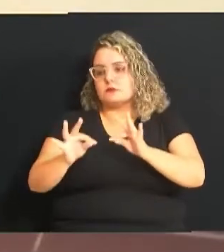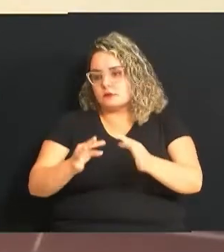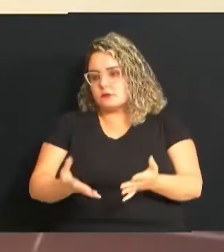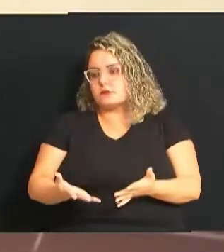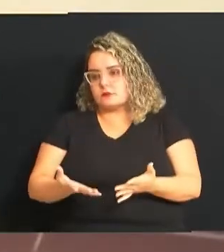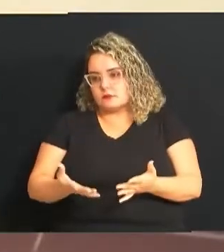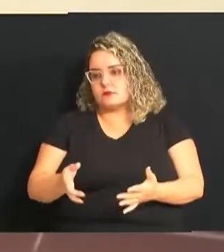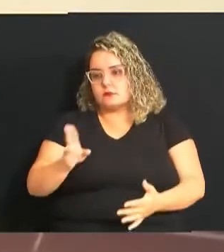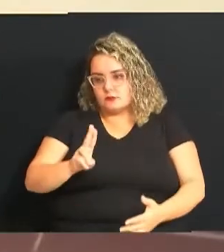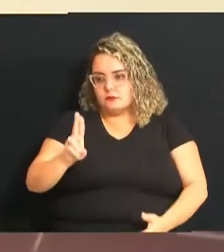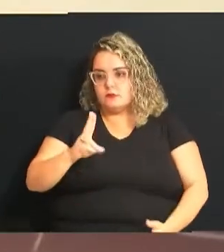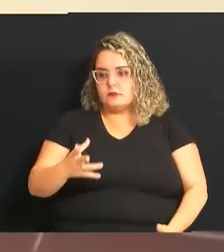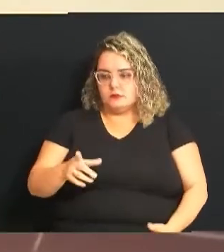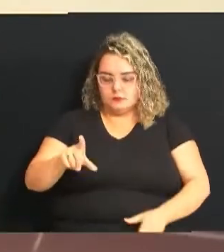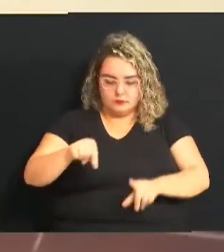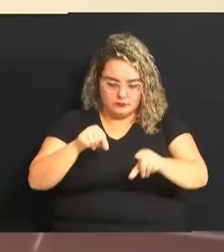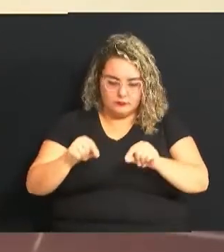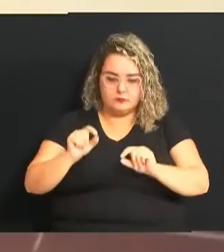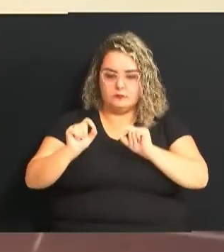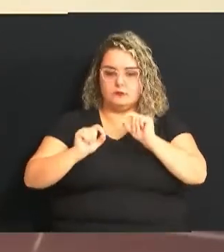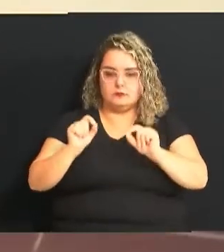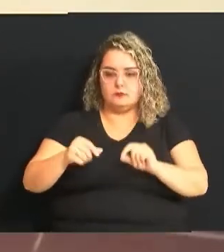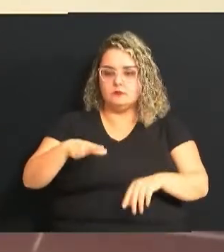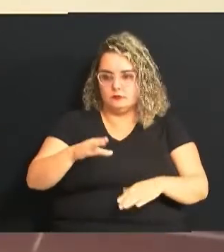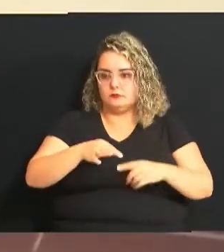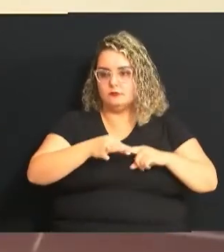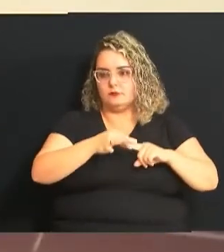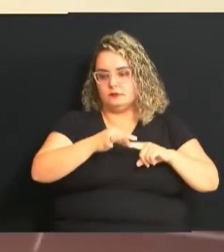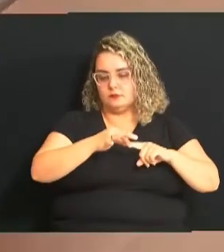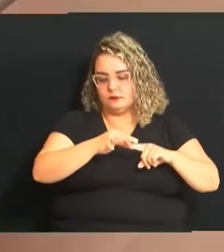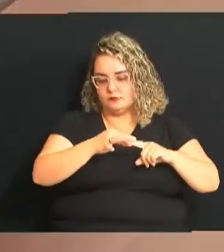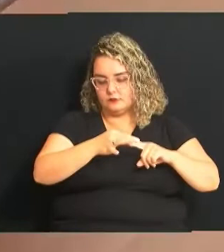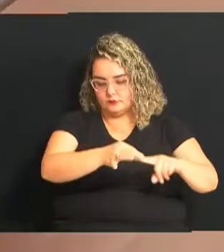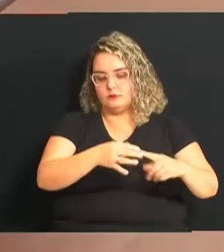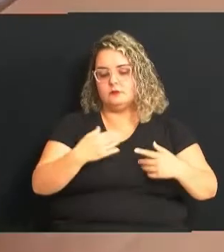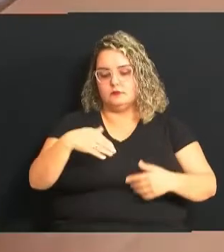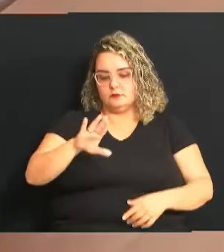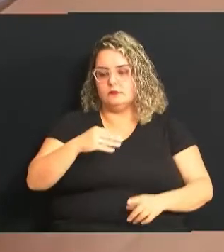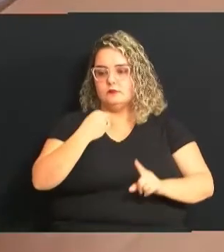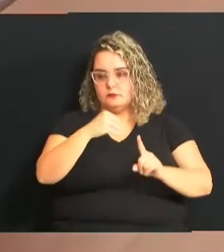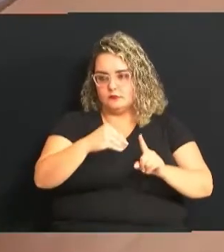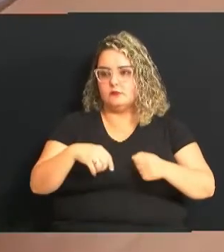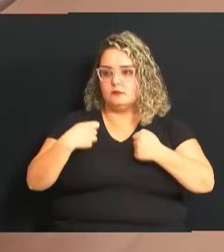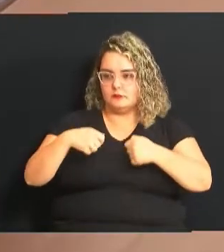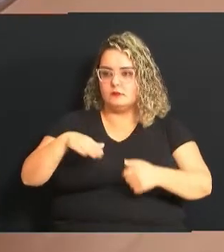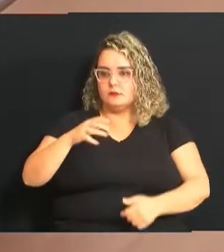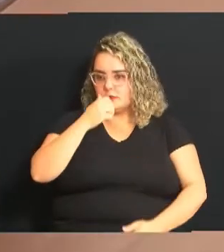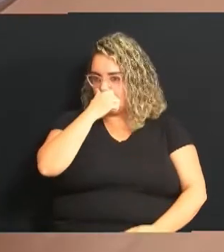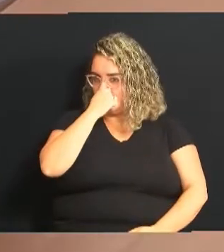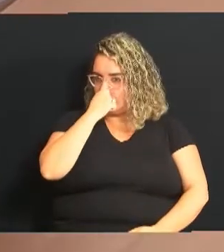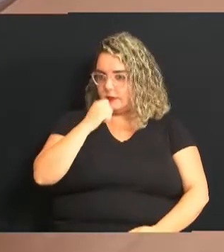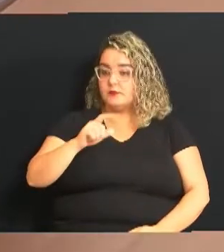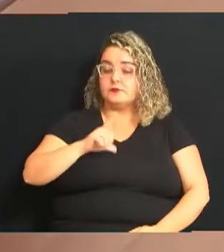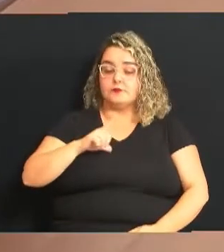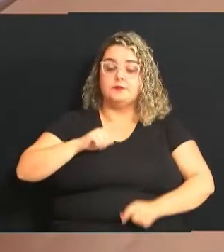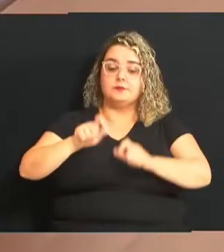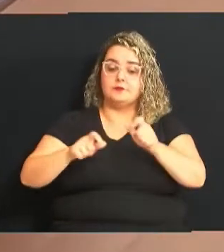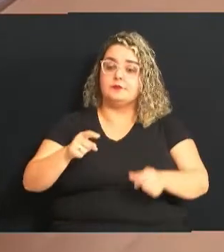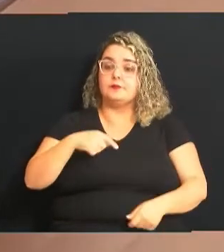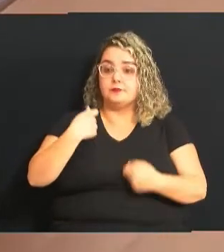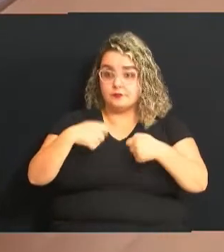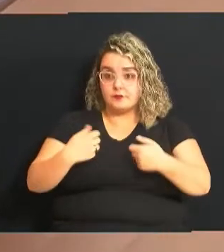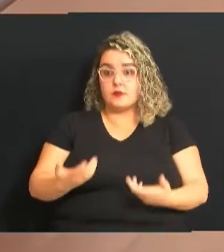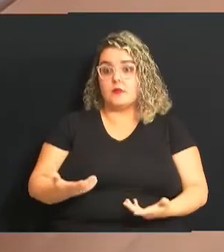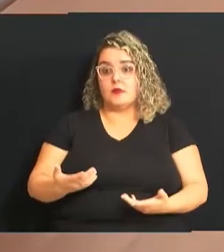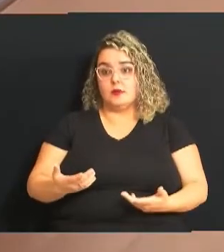ser utilizados para escolher os mais vulneráveis, os que mais precisam, mas muita gente que precisa vai ficar de fora. Por isso que tem que ser